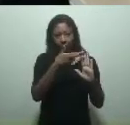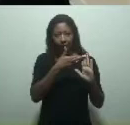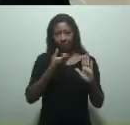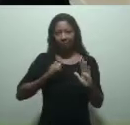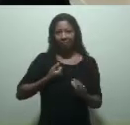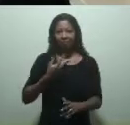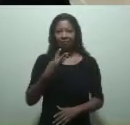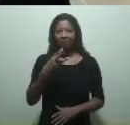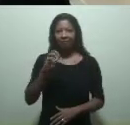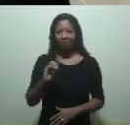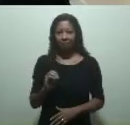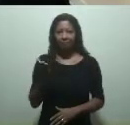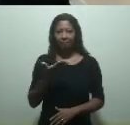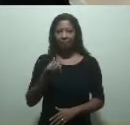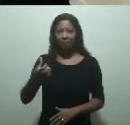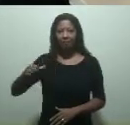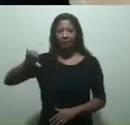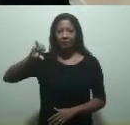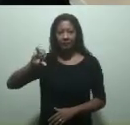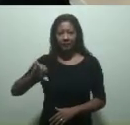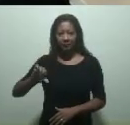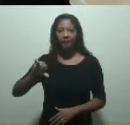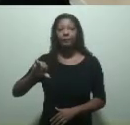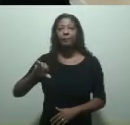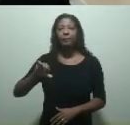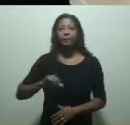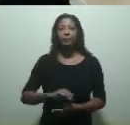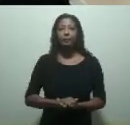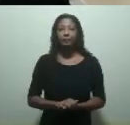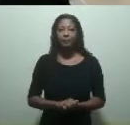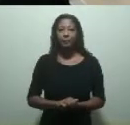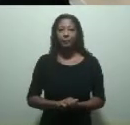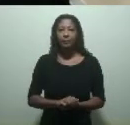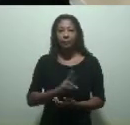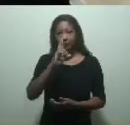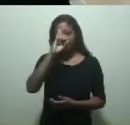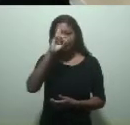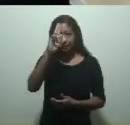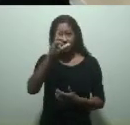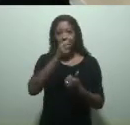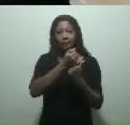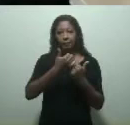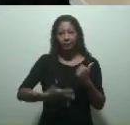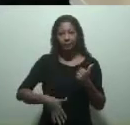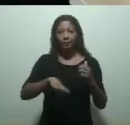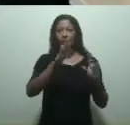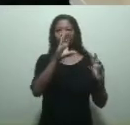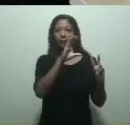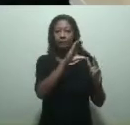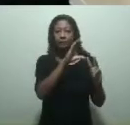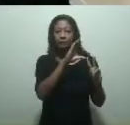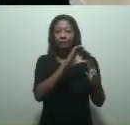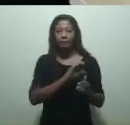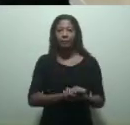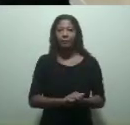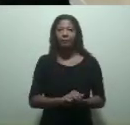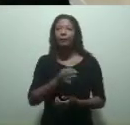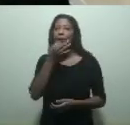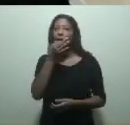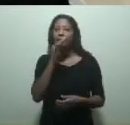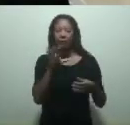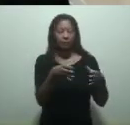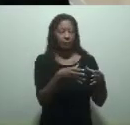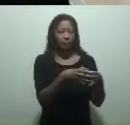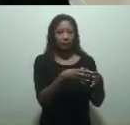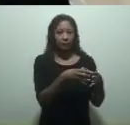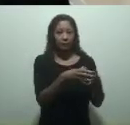2019, de autoria da mesa diretora da Câmara Municipal de Parnamirim. Parecer da Comissão Permanente de Desenvolvimento